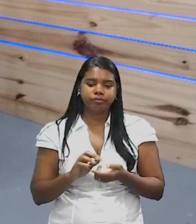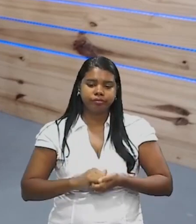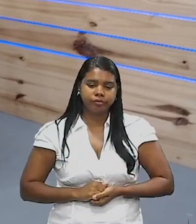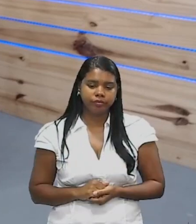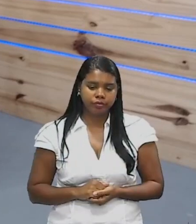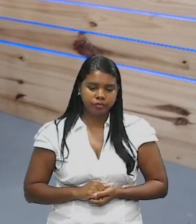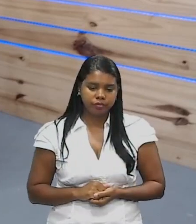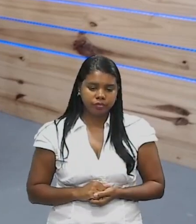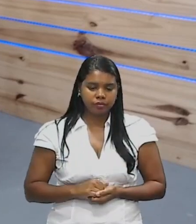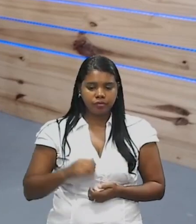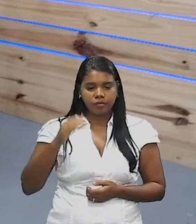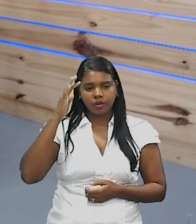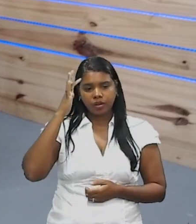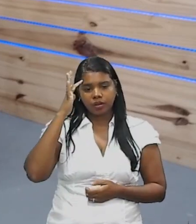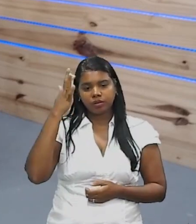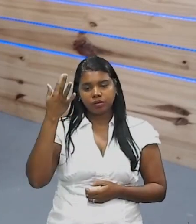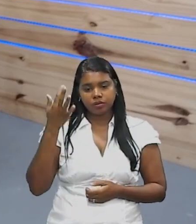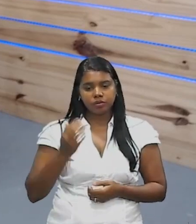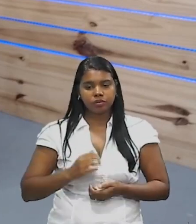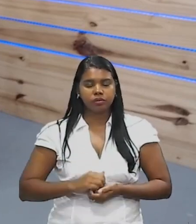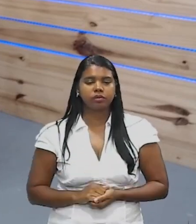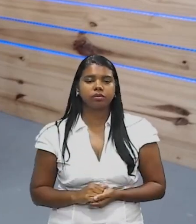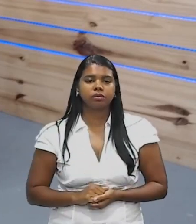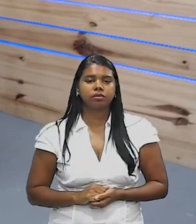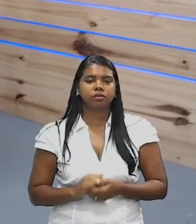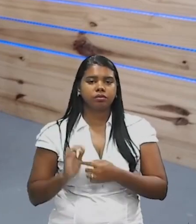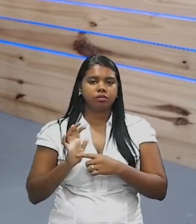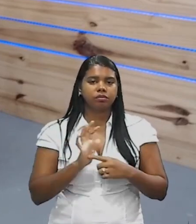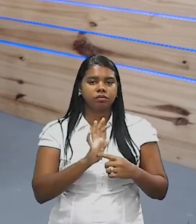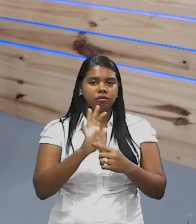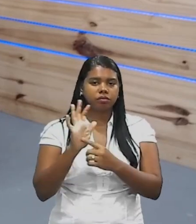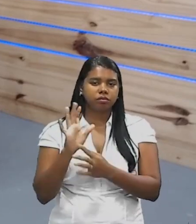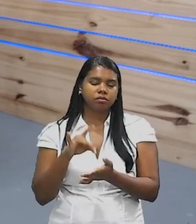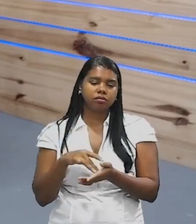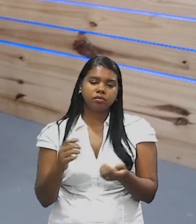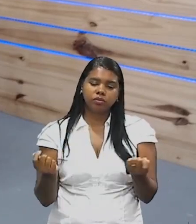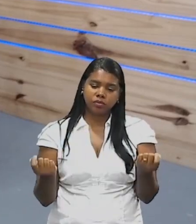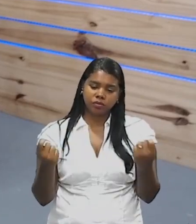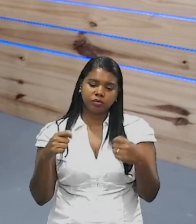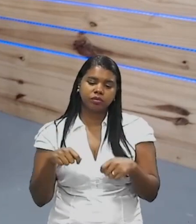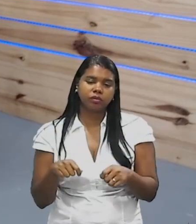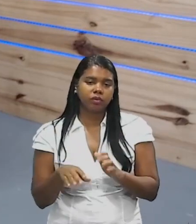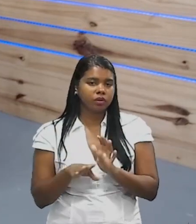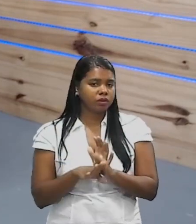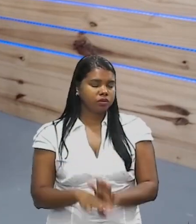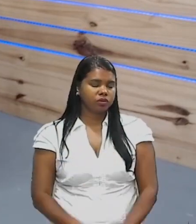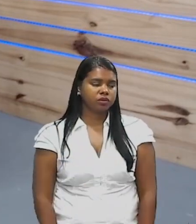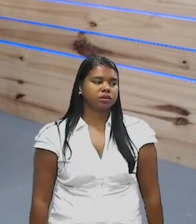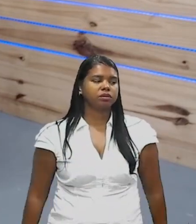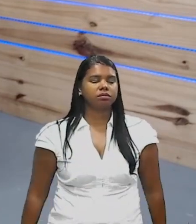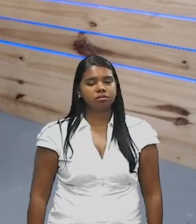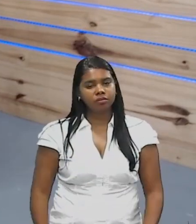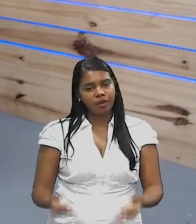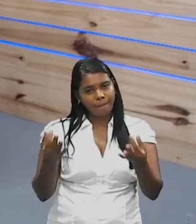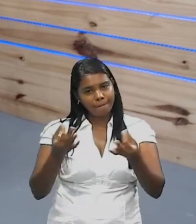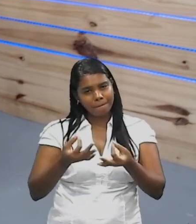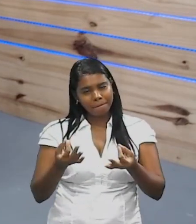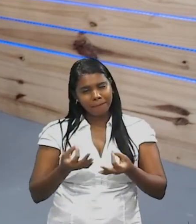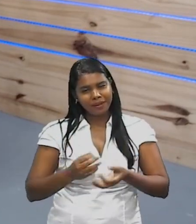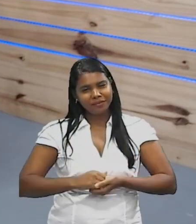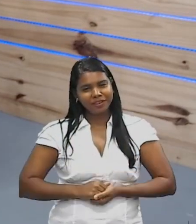sejam resolvidos de forma extremamente eficiente e, se possível, não chegue ao cliente, né? Perfeito. Muito